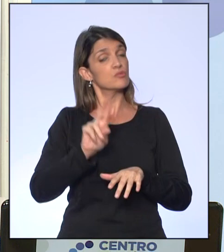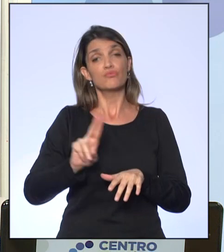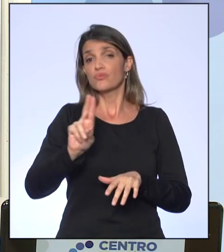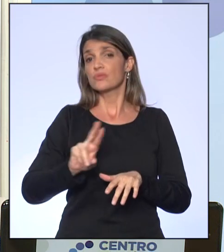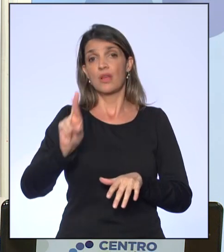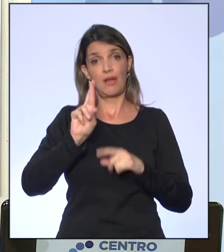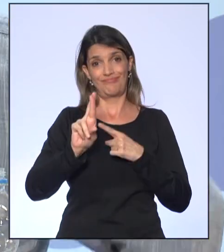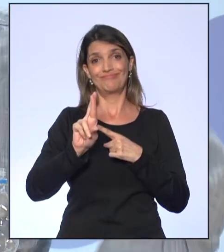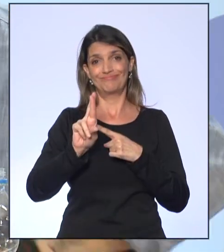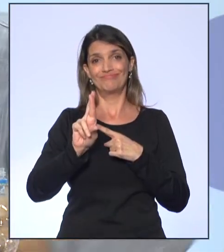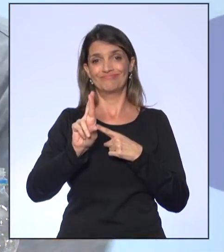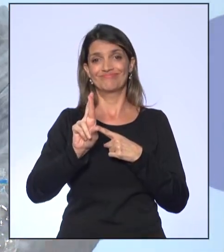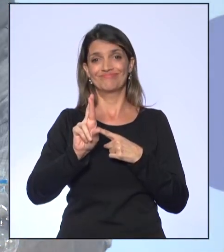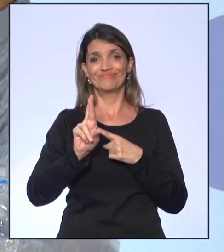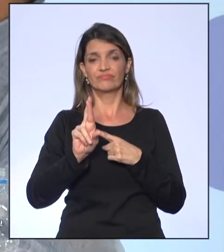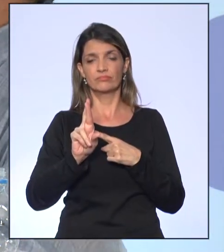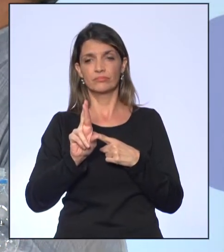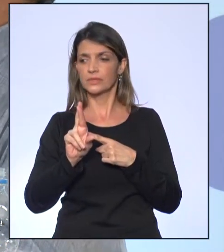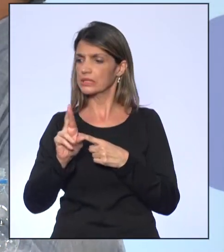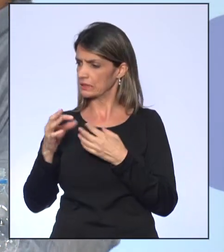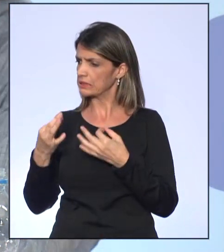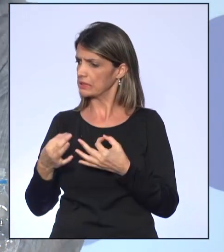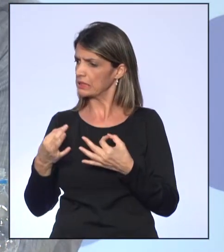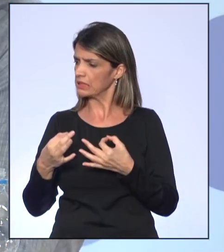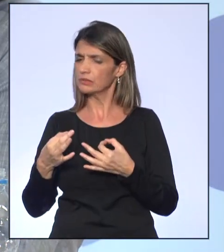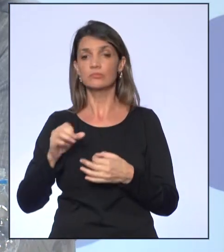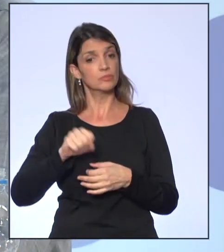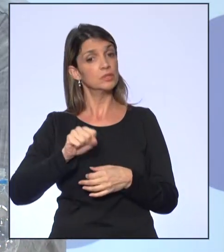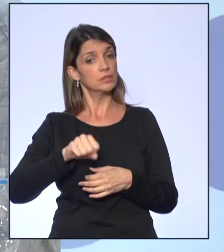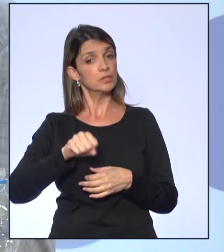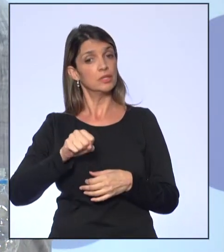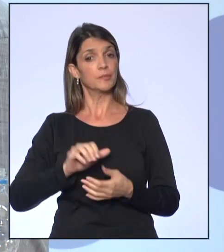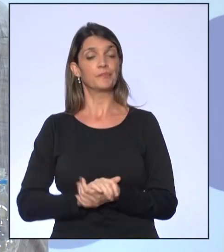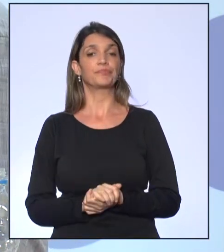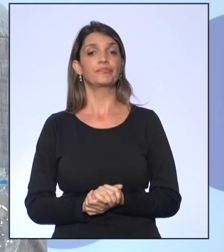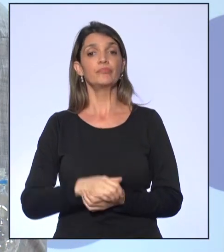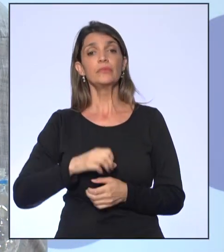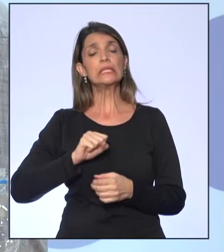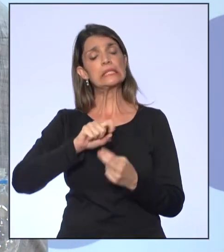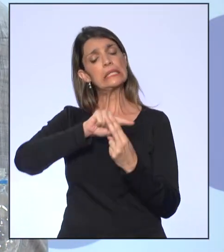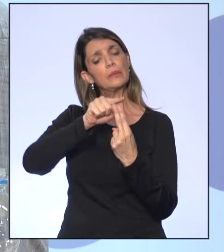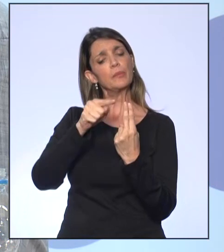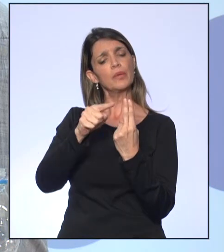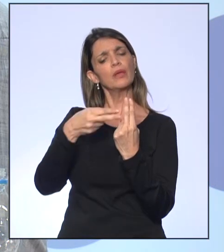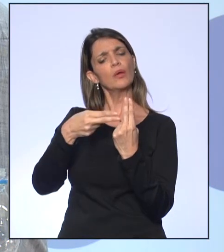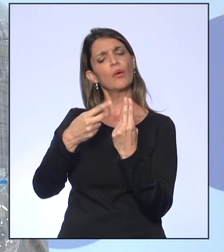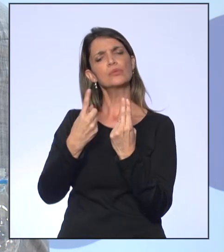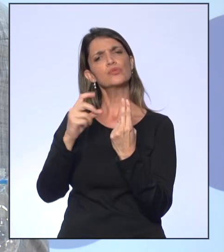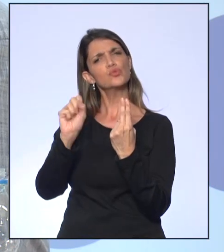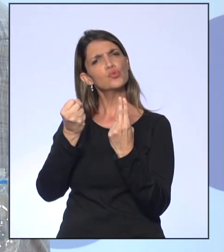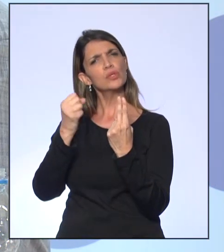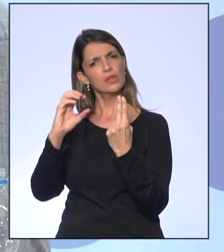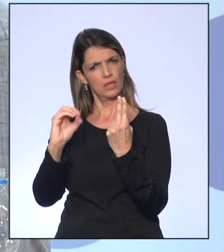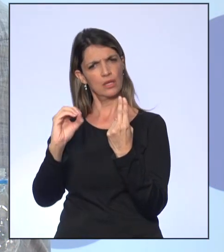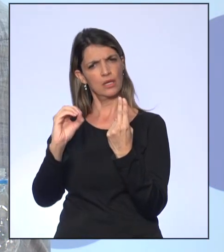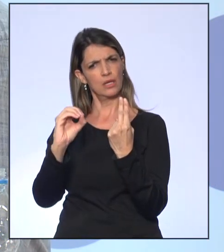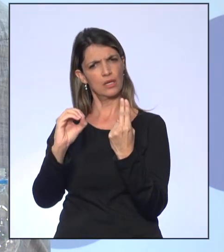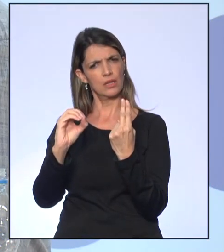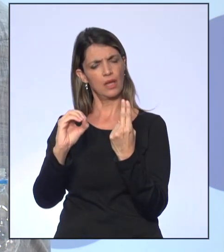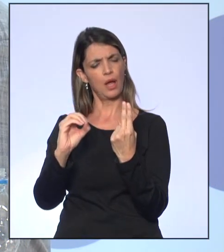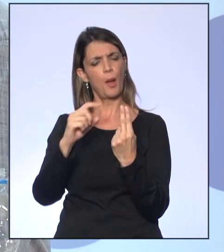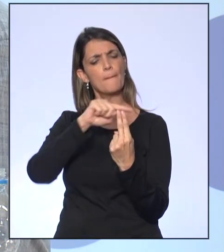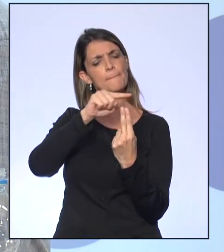isso, Marcos? Exatamente. Deixa eu perguntar uma coisa. Bom, se π radiano é igual a 180 e π